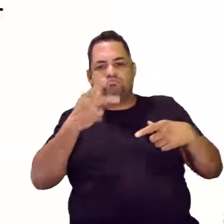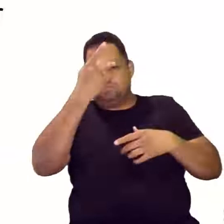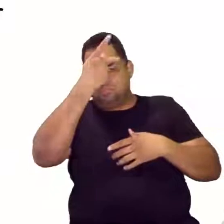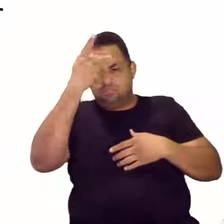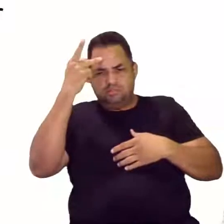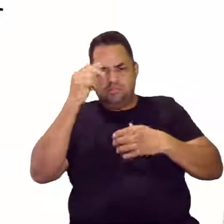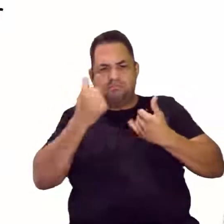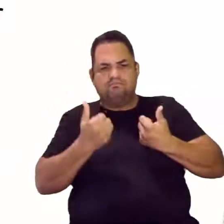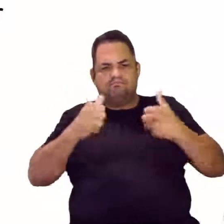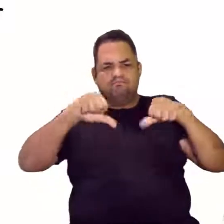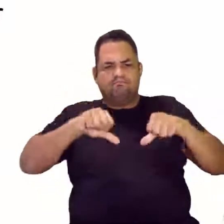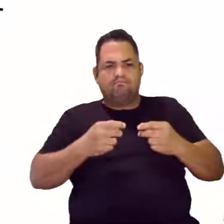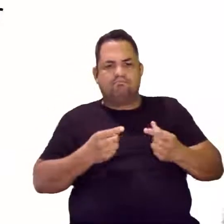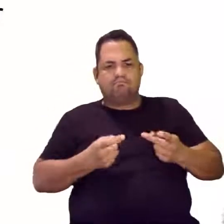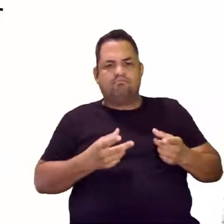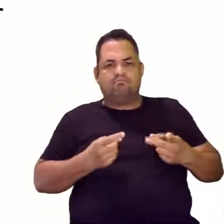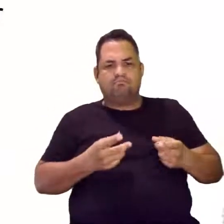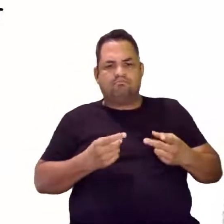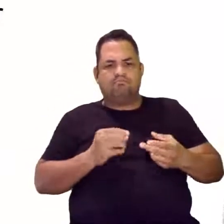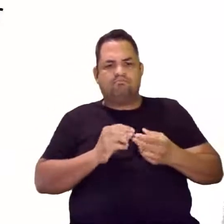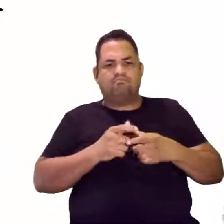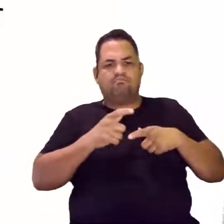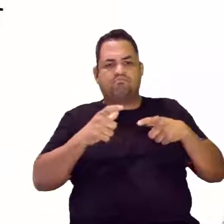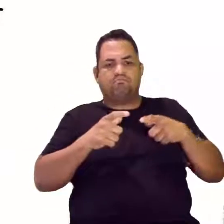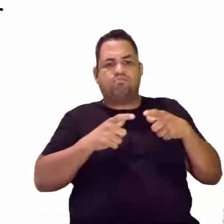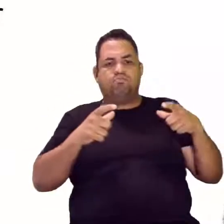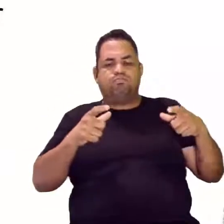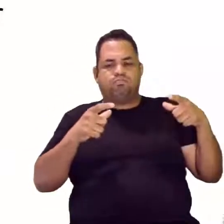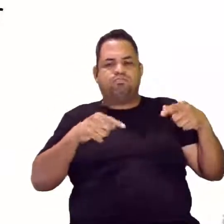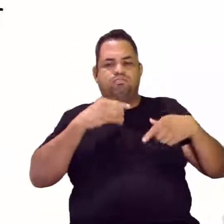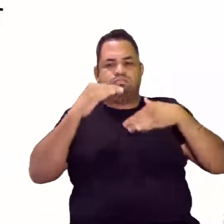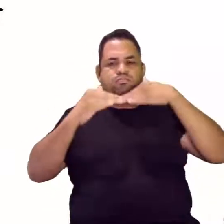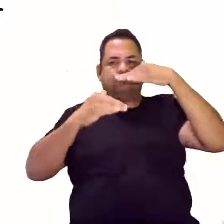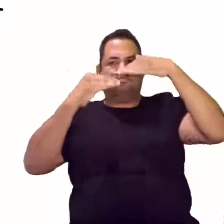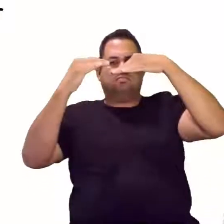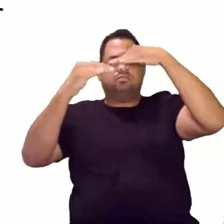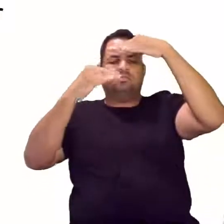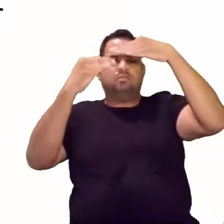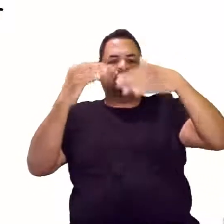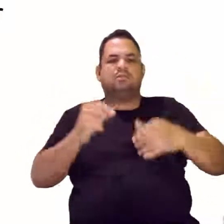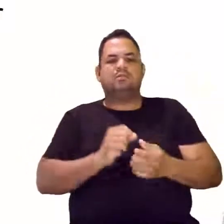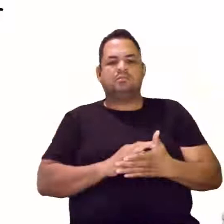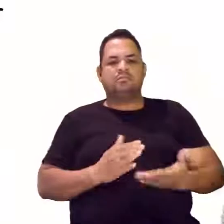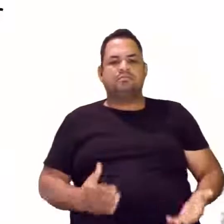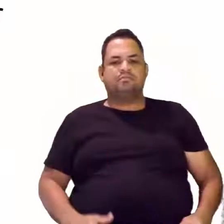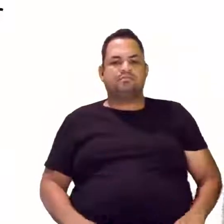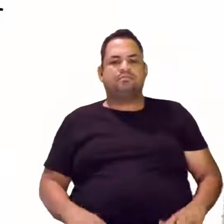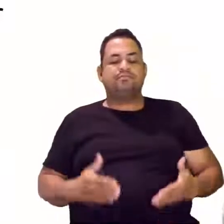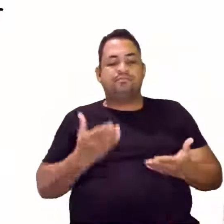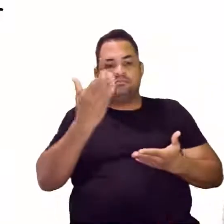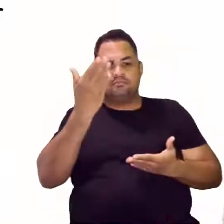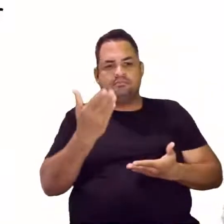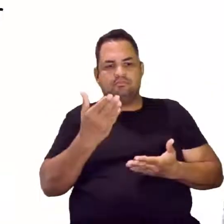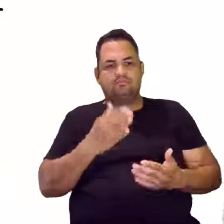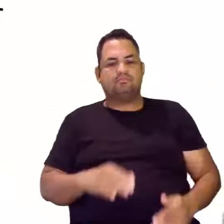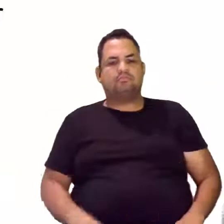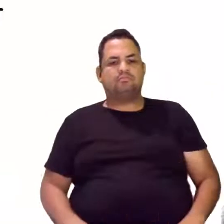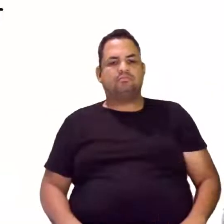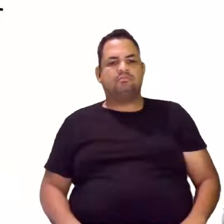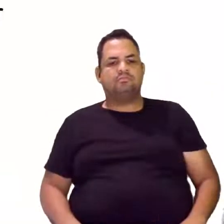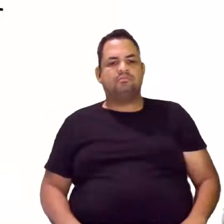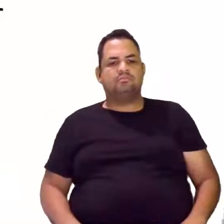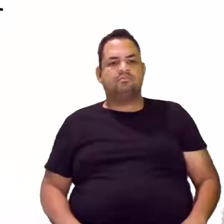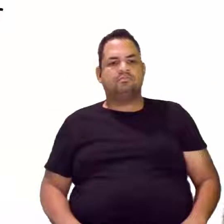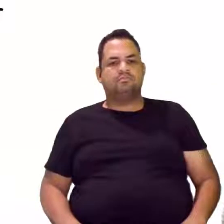a venda desses medicamentos está em crescente evolução. Está aumentando. Aí olha só como ele